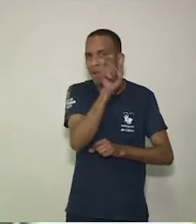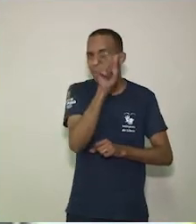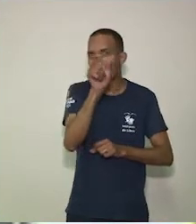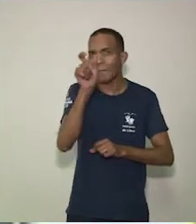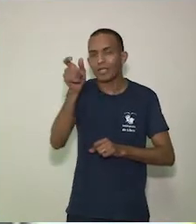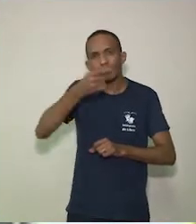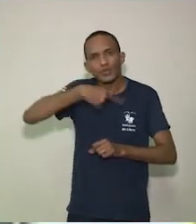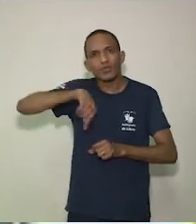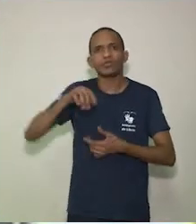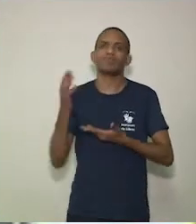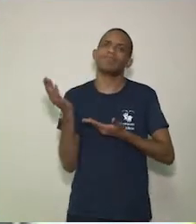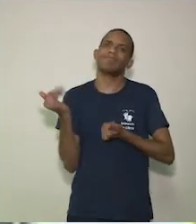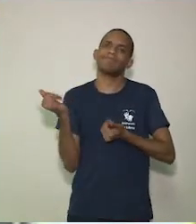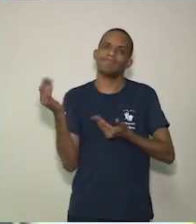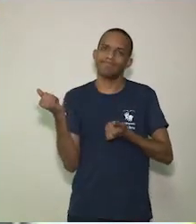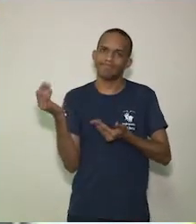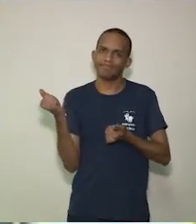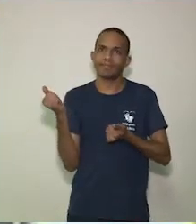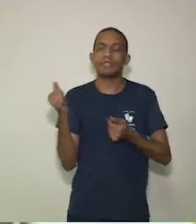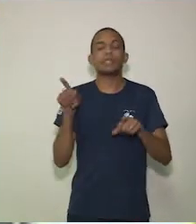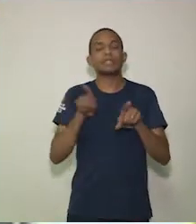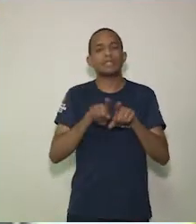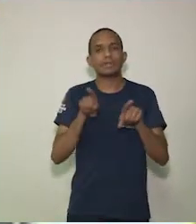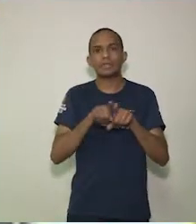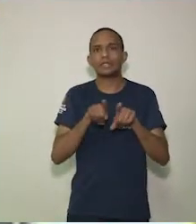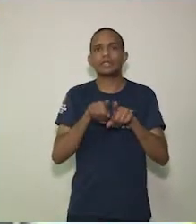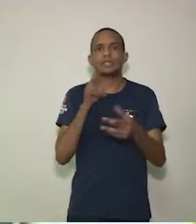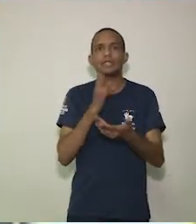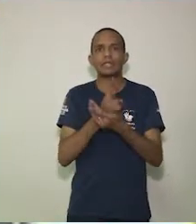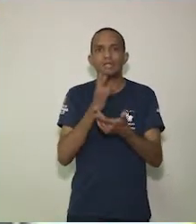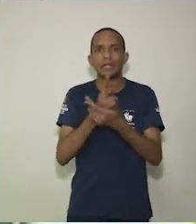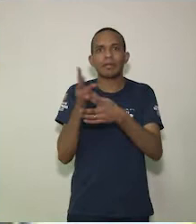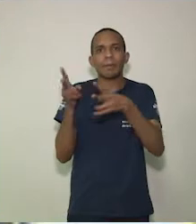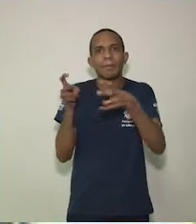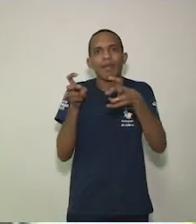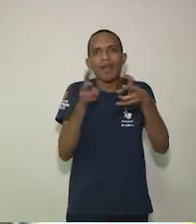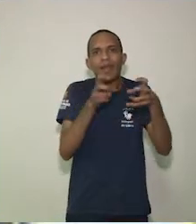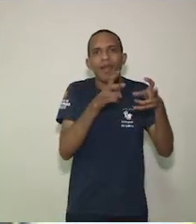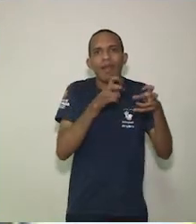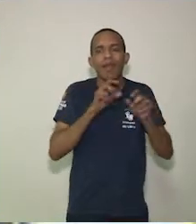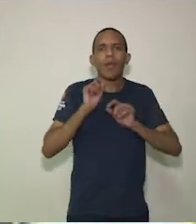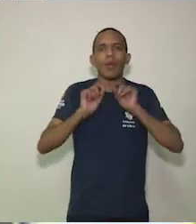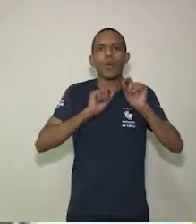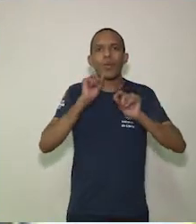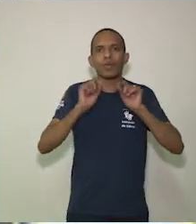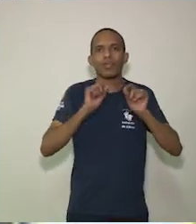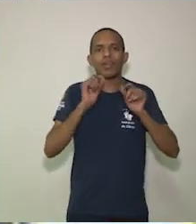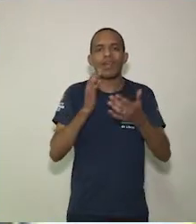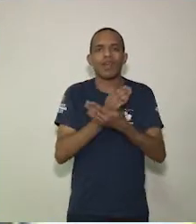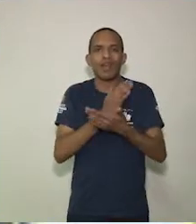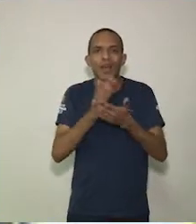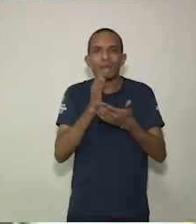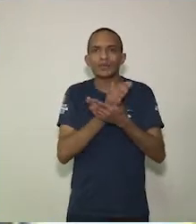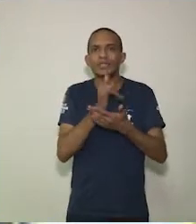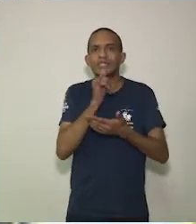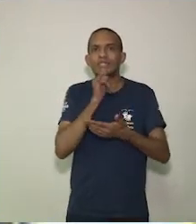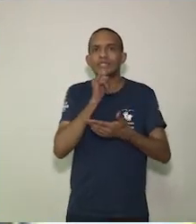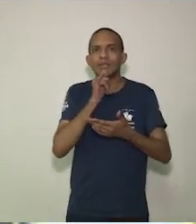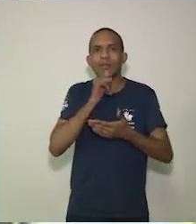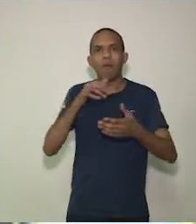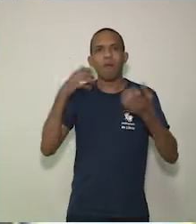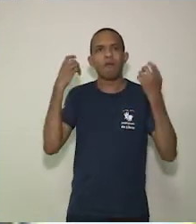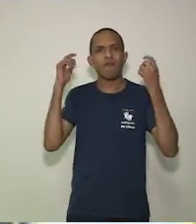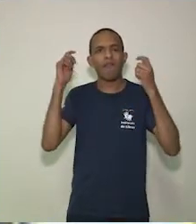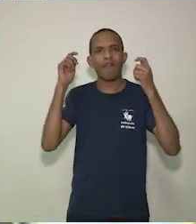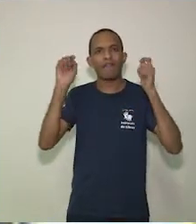dos nossos jovens. Volta e meia, a gente ainda verifica a questão de alguns pancadões,